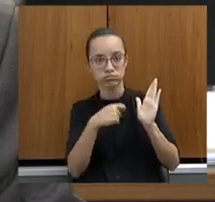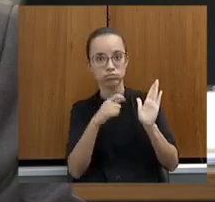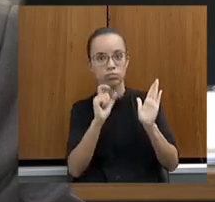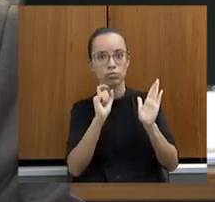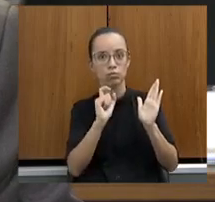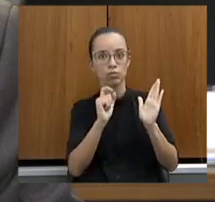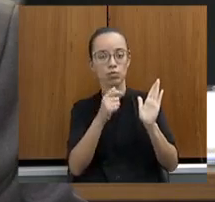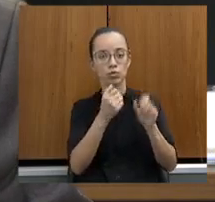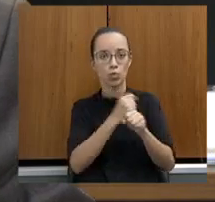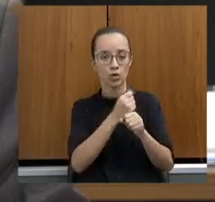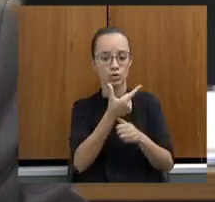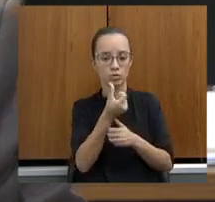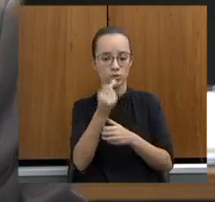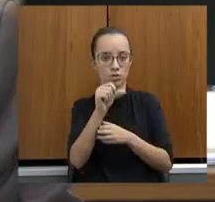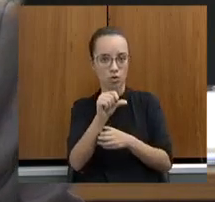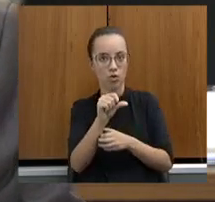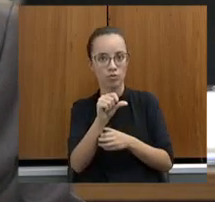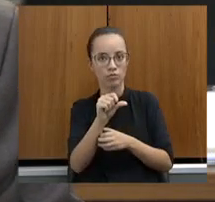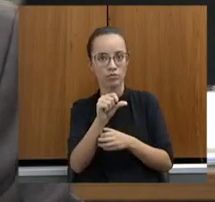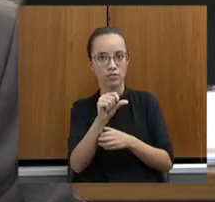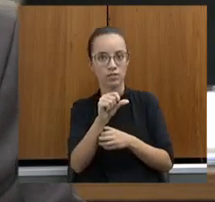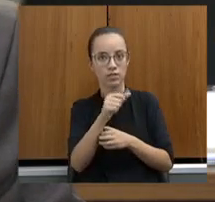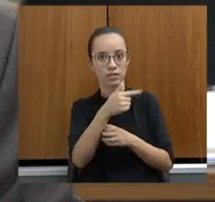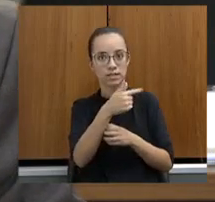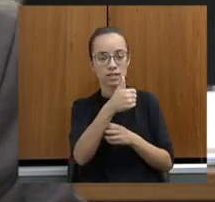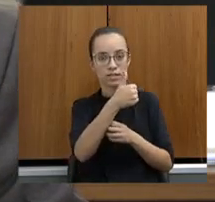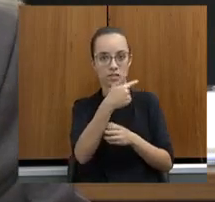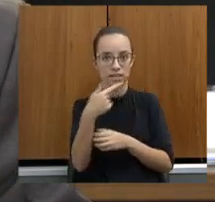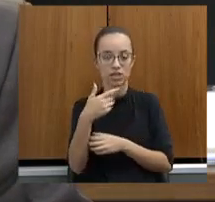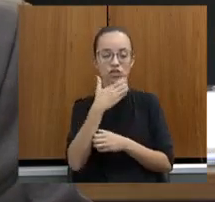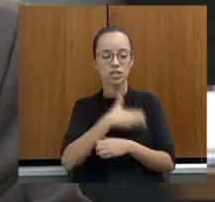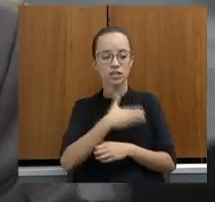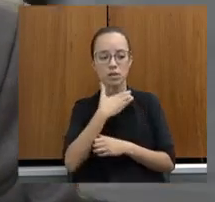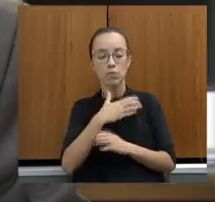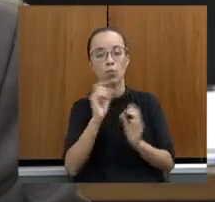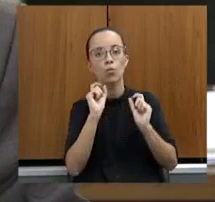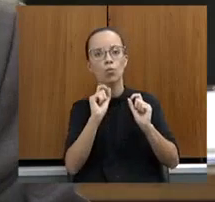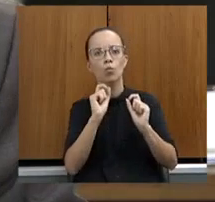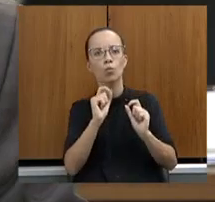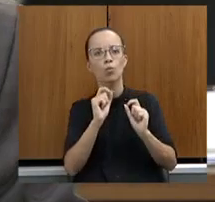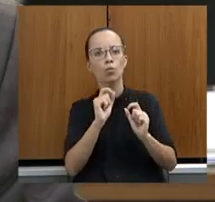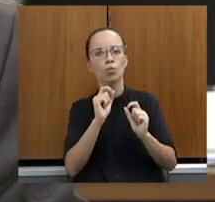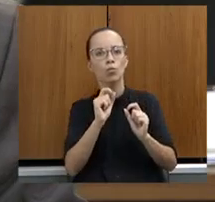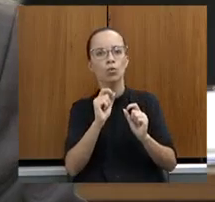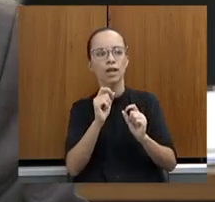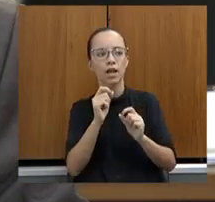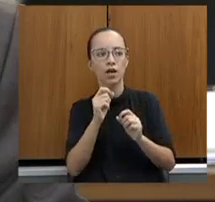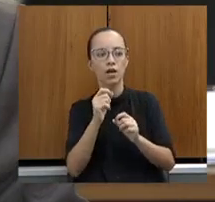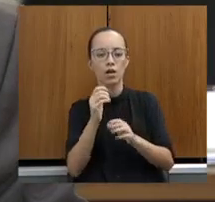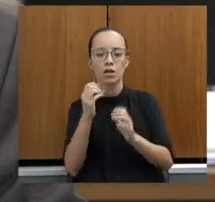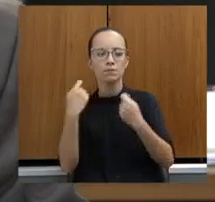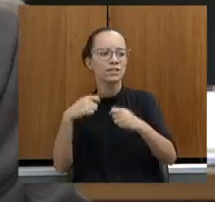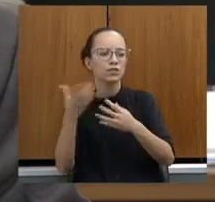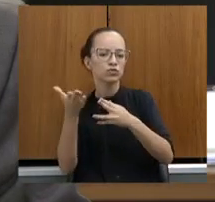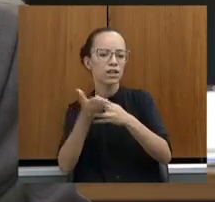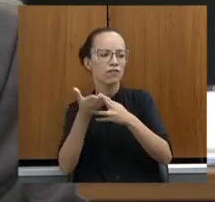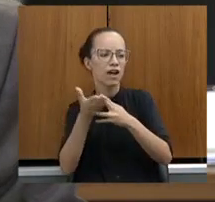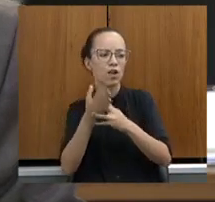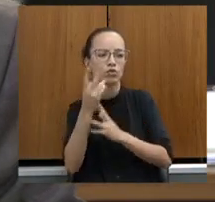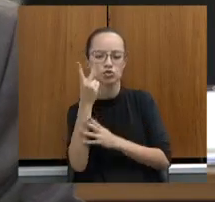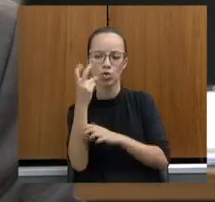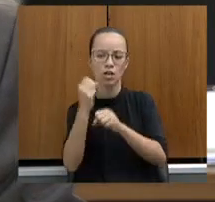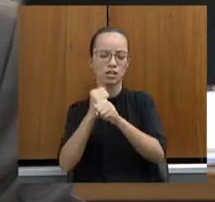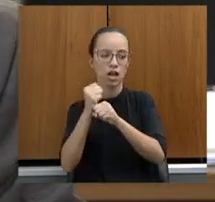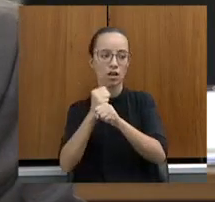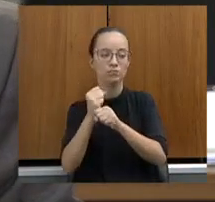né de 2019 precisamente 17 dezembro 2019 para que dê um lápis temporal de dois anos os